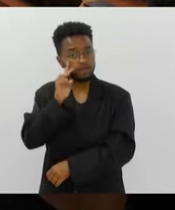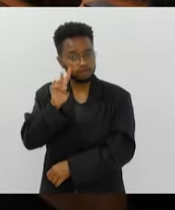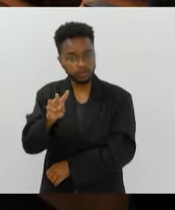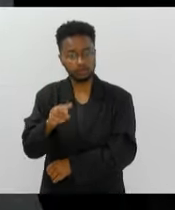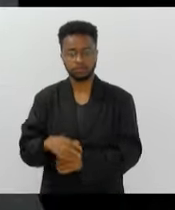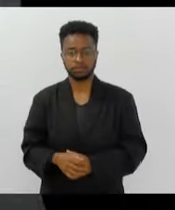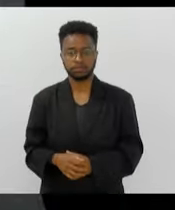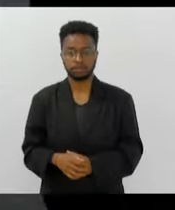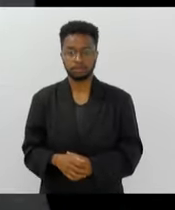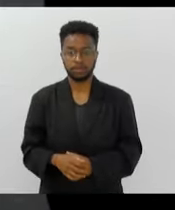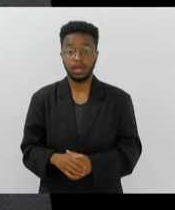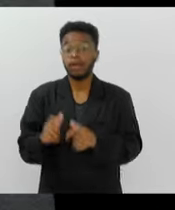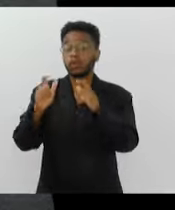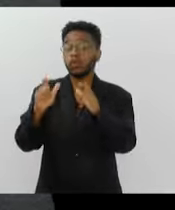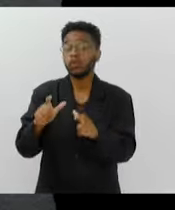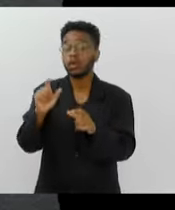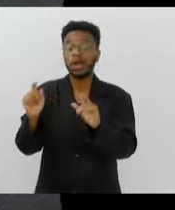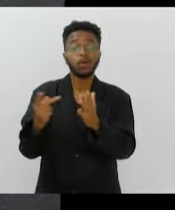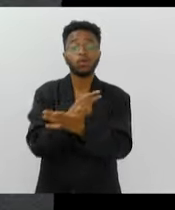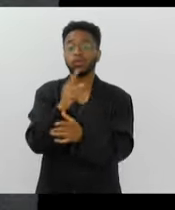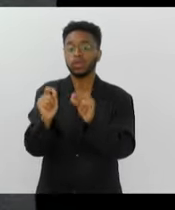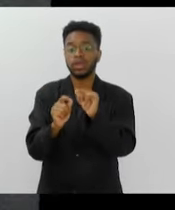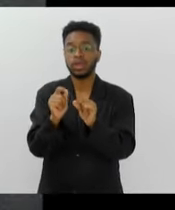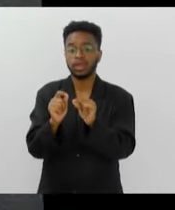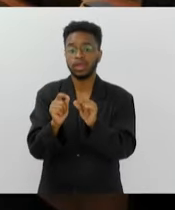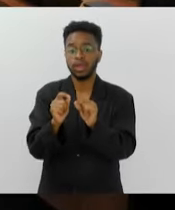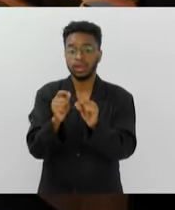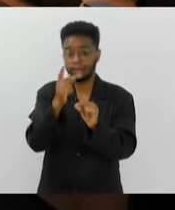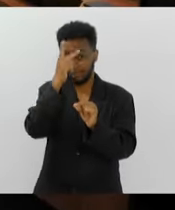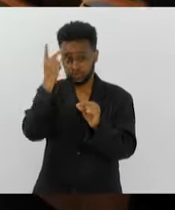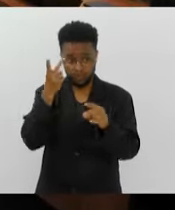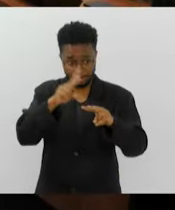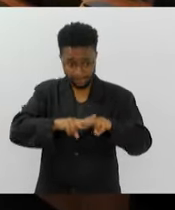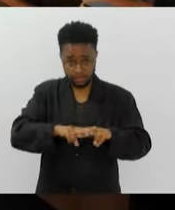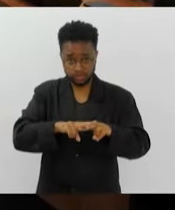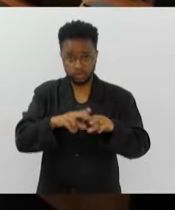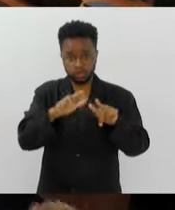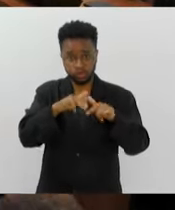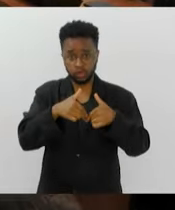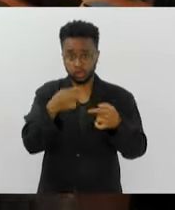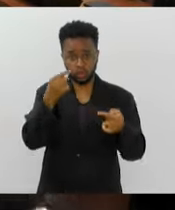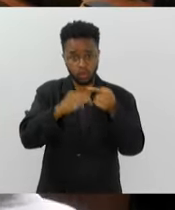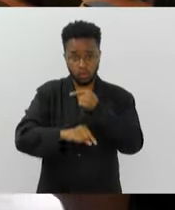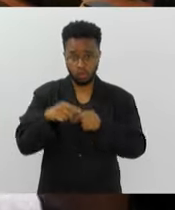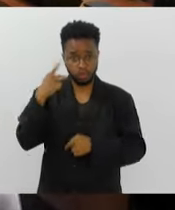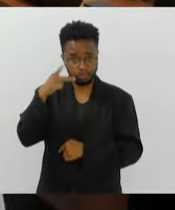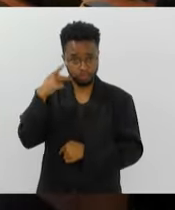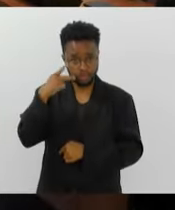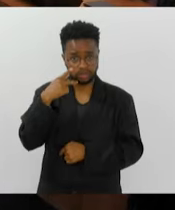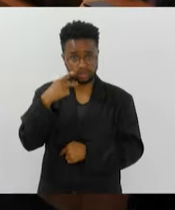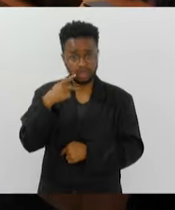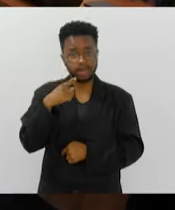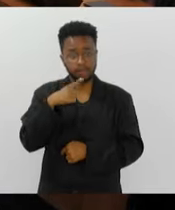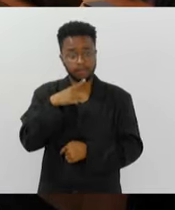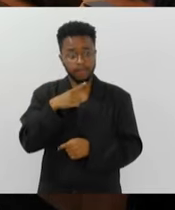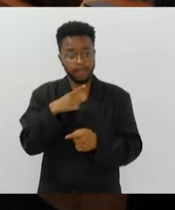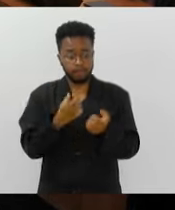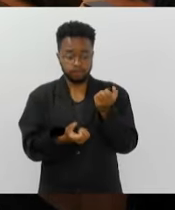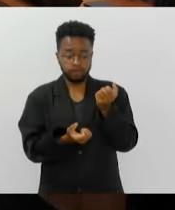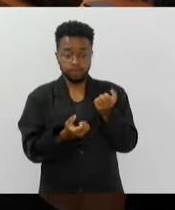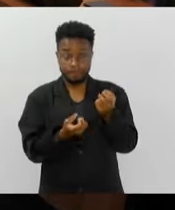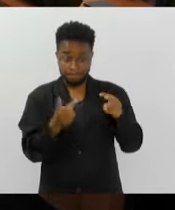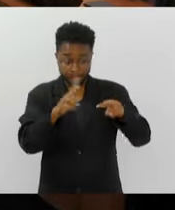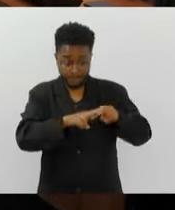aonde eram incinerados presos políticos depois de mortos em tortura Deputado Luis Paulo isso